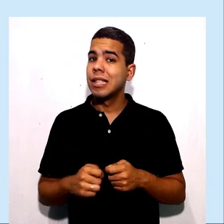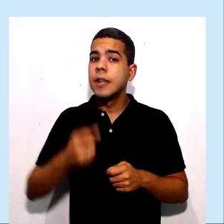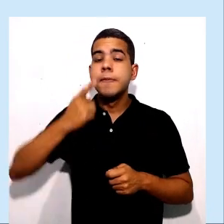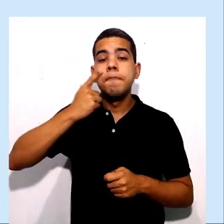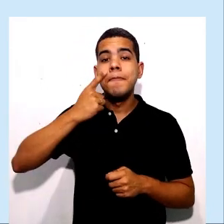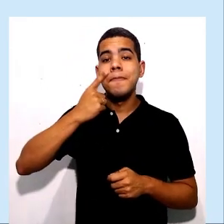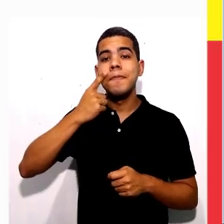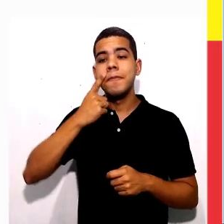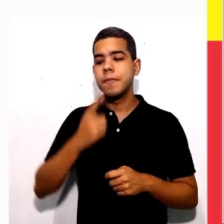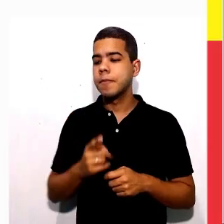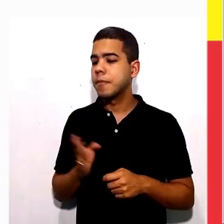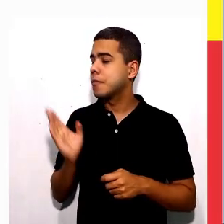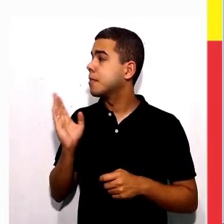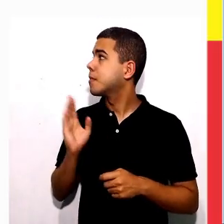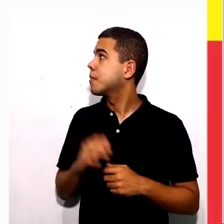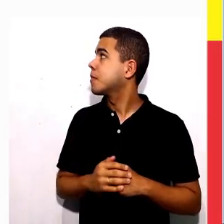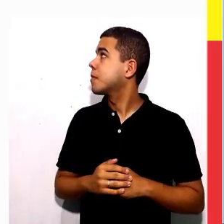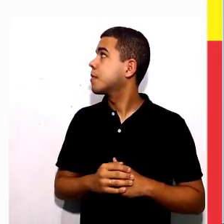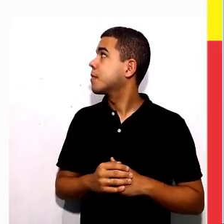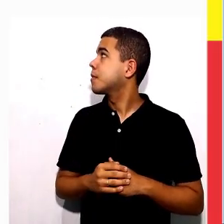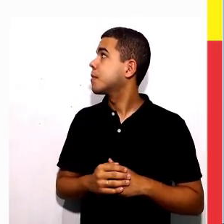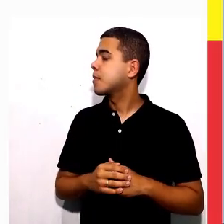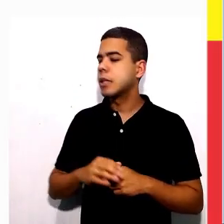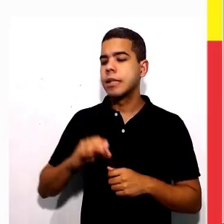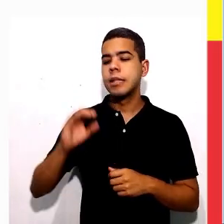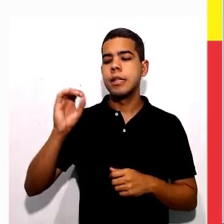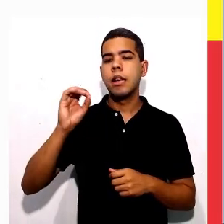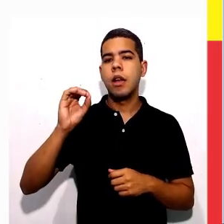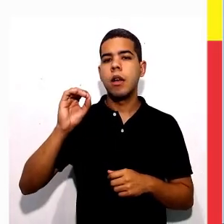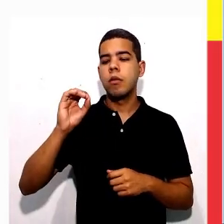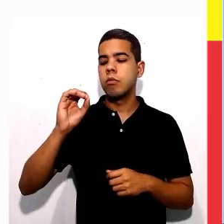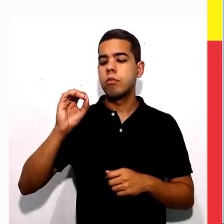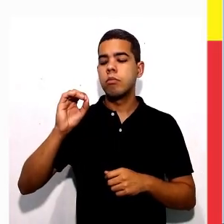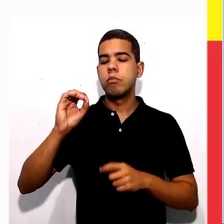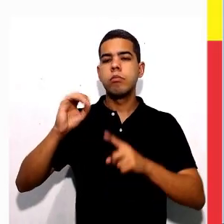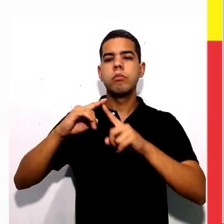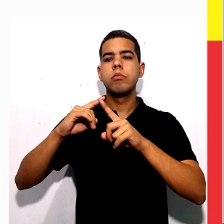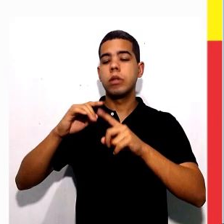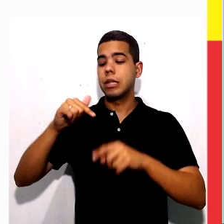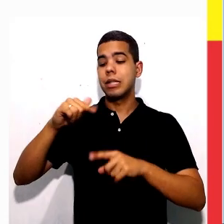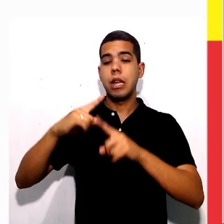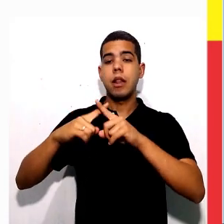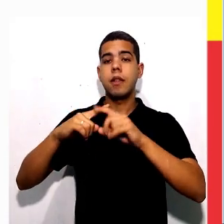Então, vejam. O 0, 7 vezes 0.